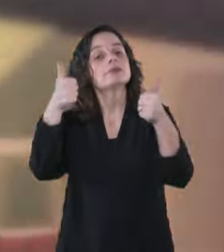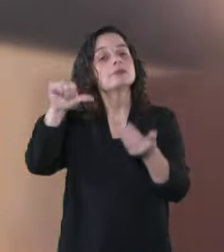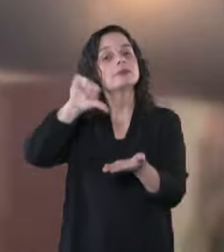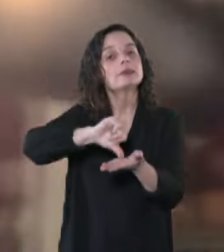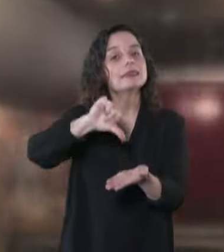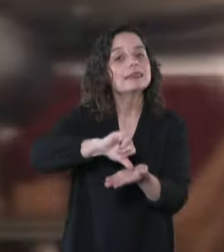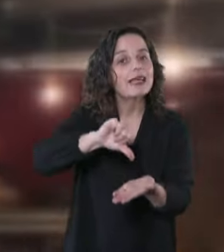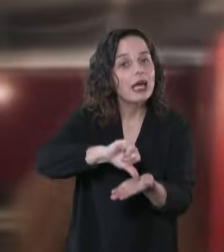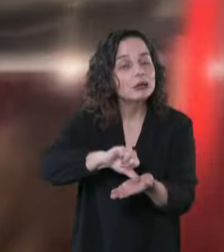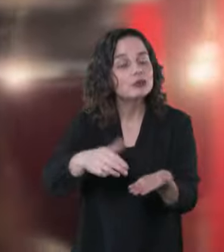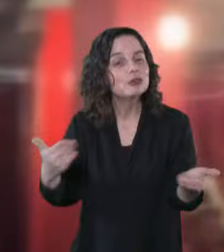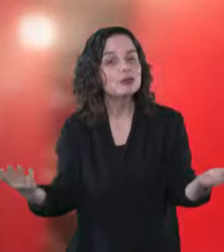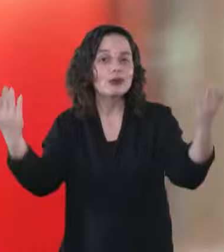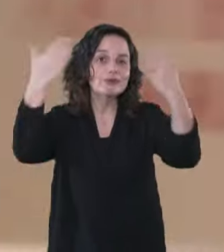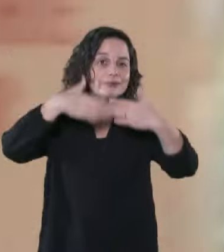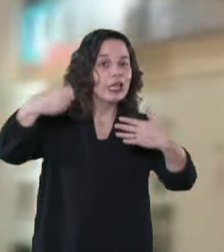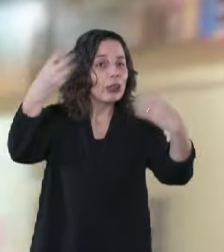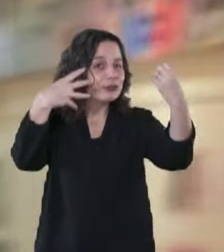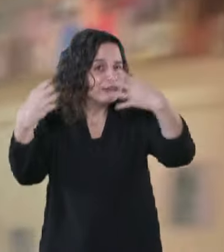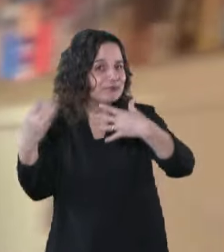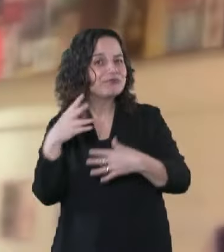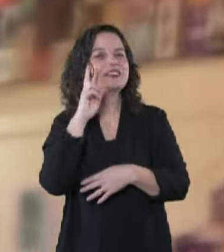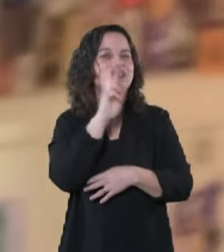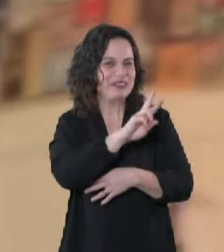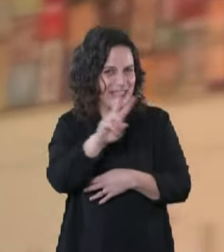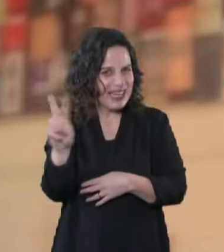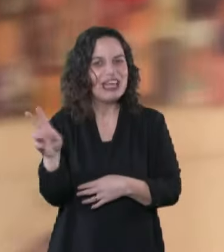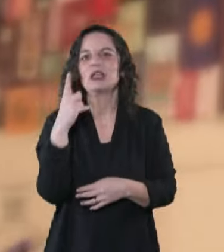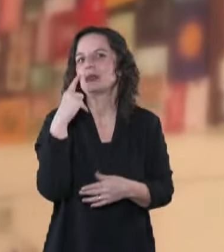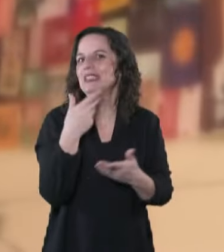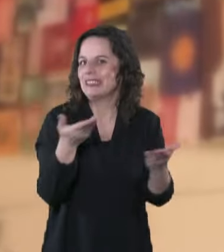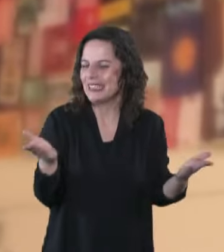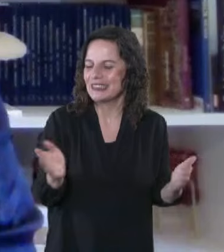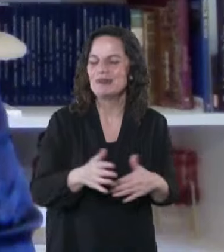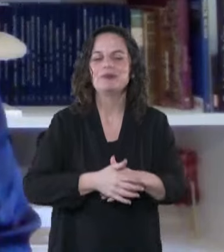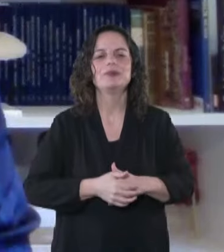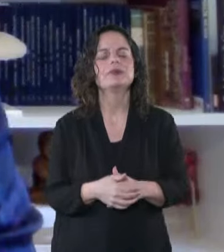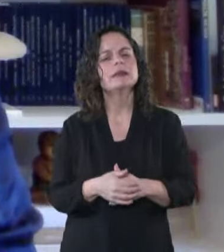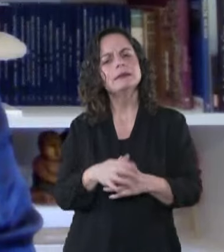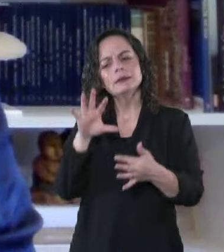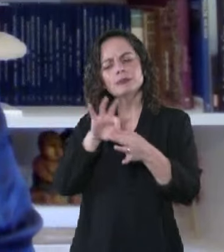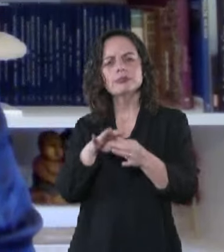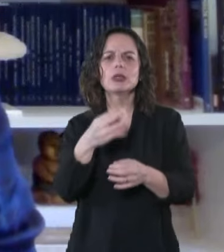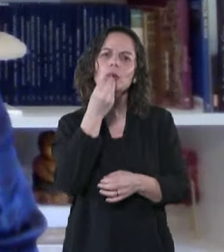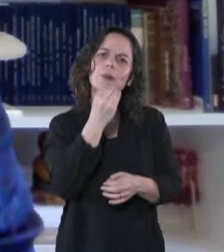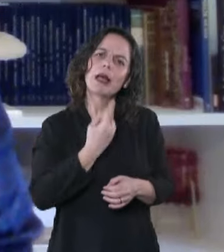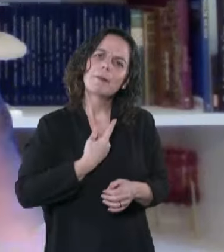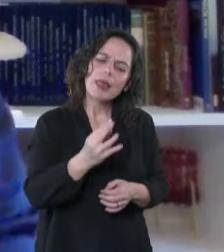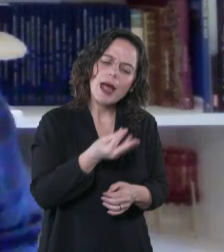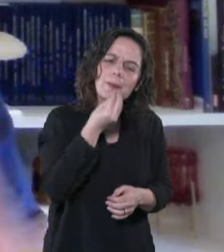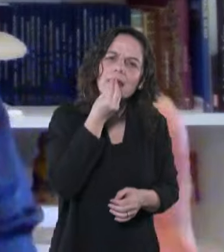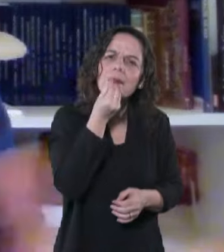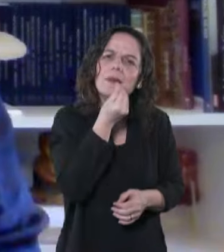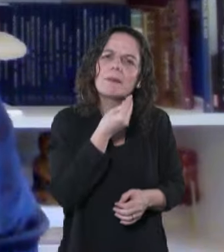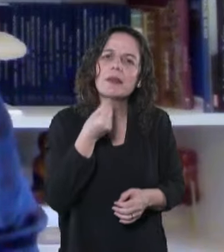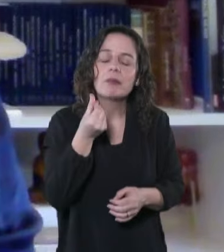ver os nightlife, também conhecer essa parte. Em relação à comida, o que é que teríamos que provar, além da